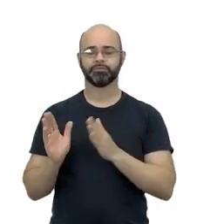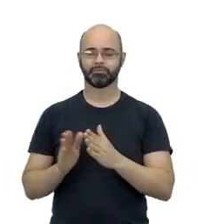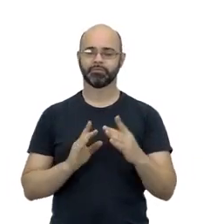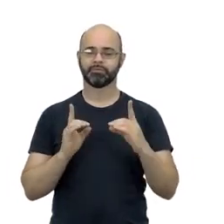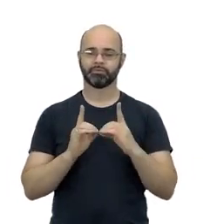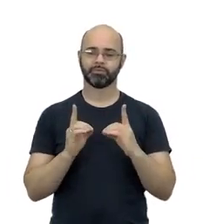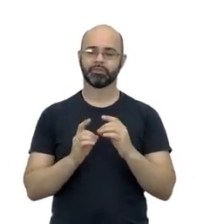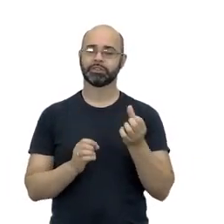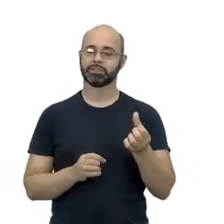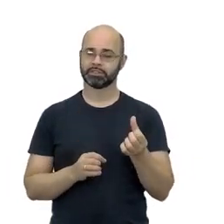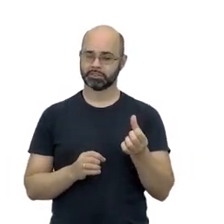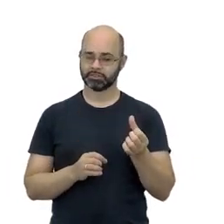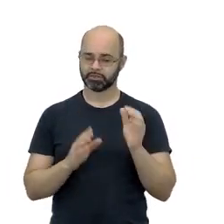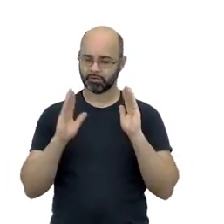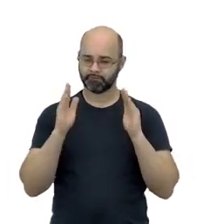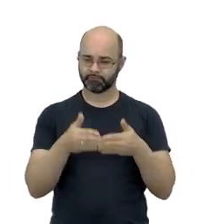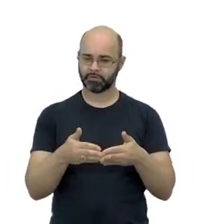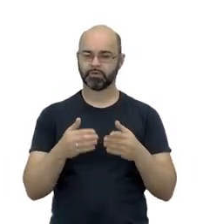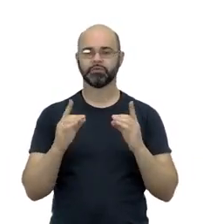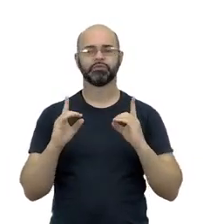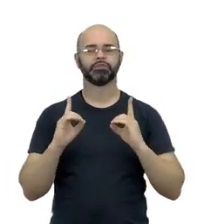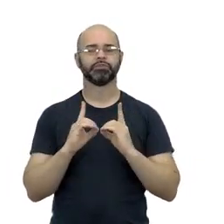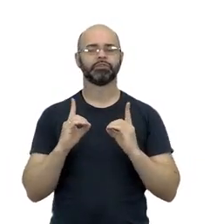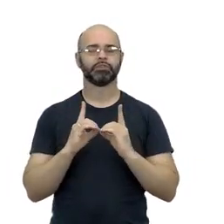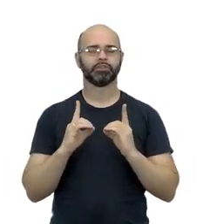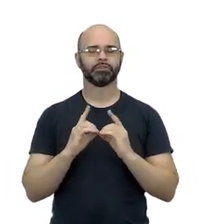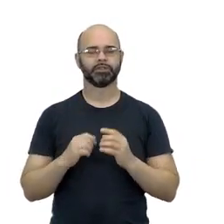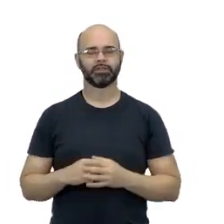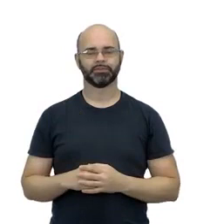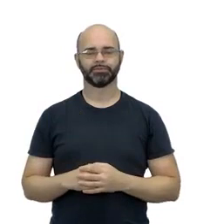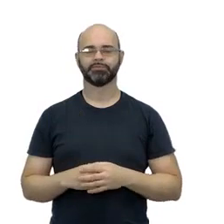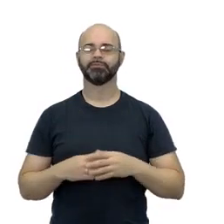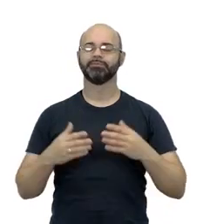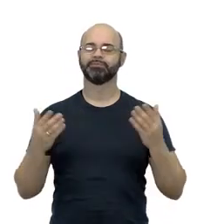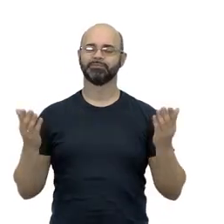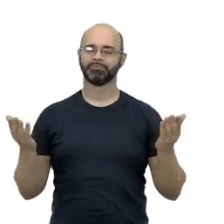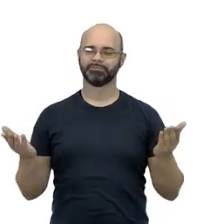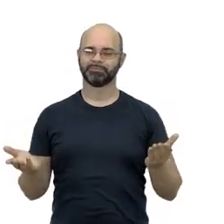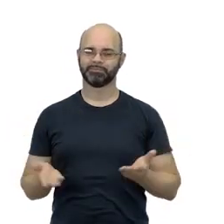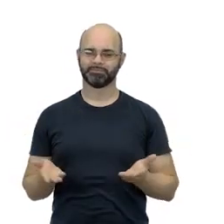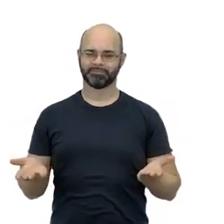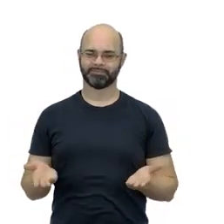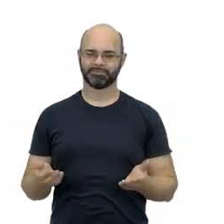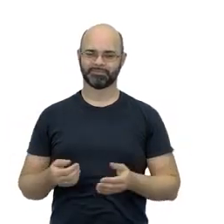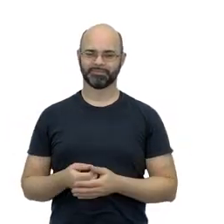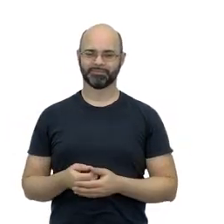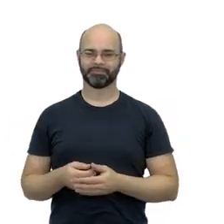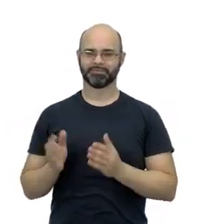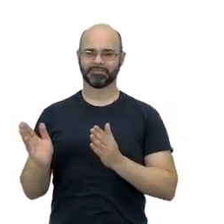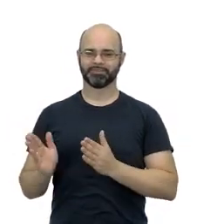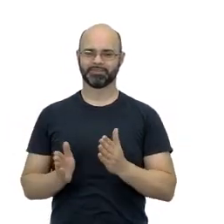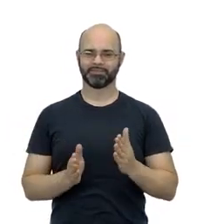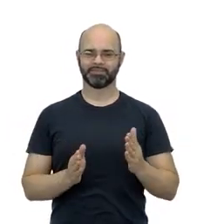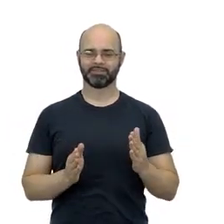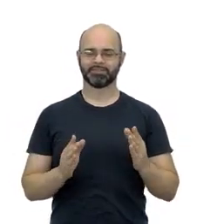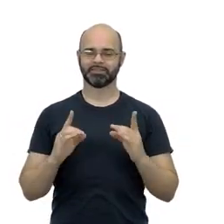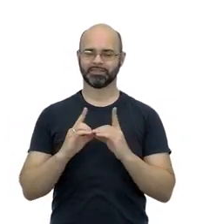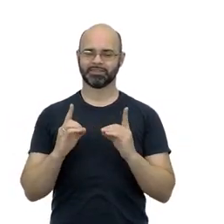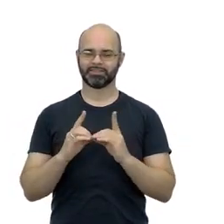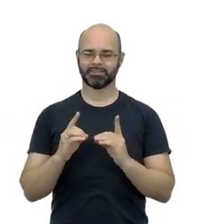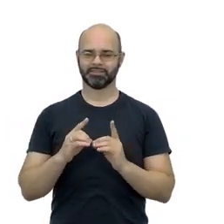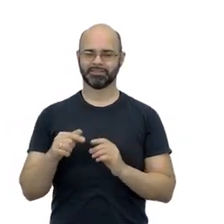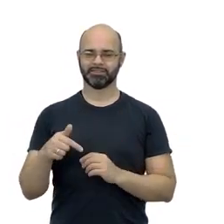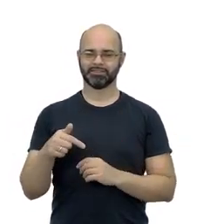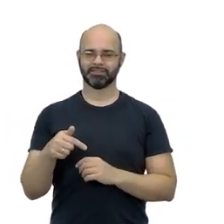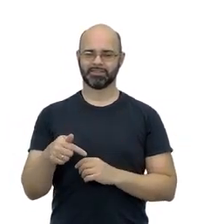no propósito didático. E agora, finalmente, na sequência didática 7, eu